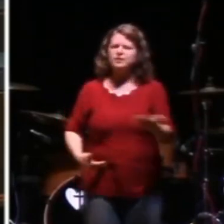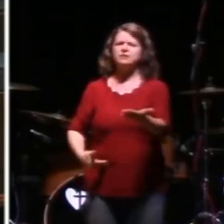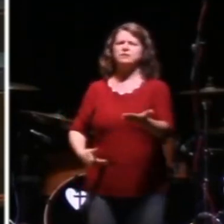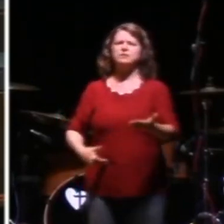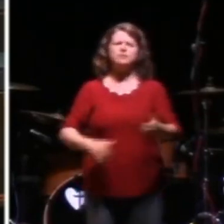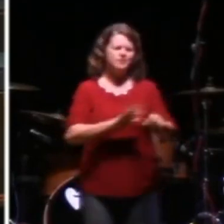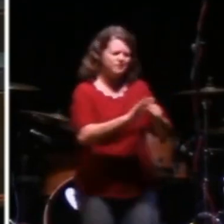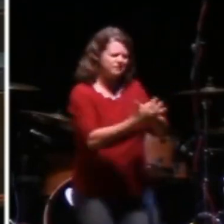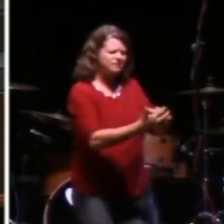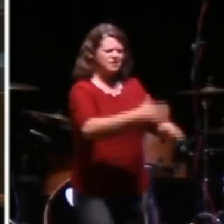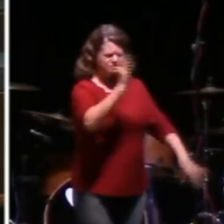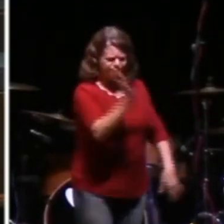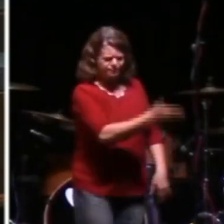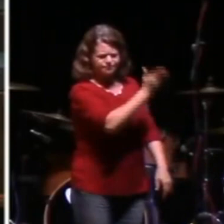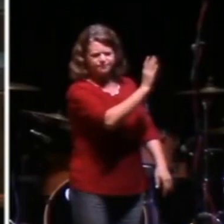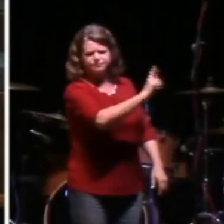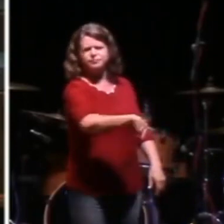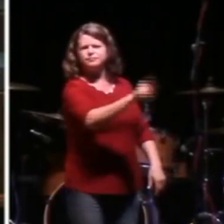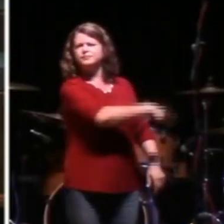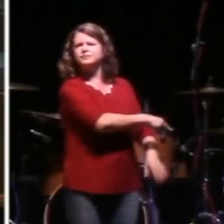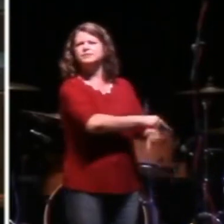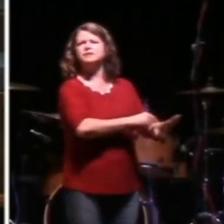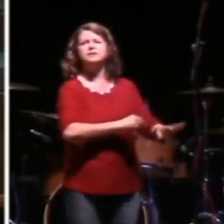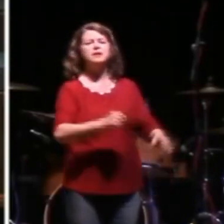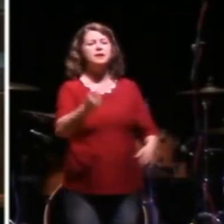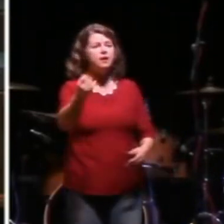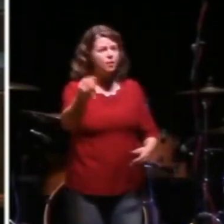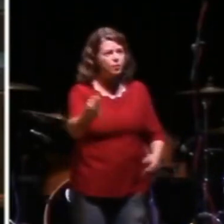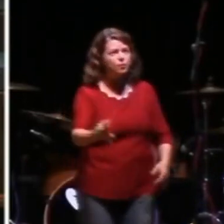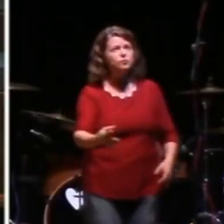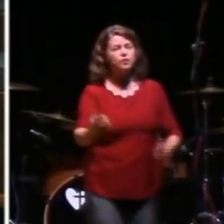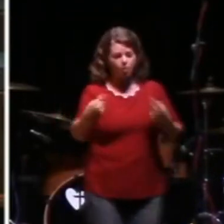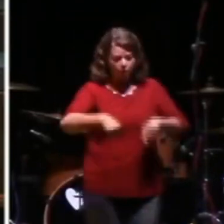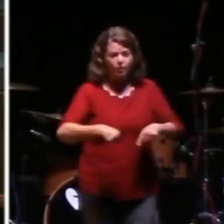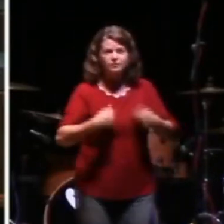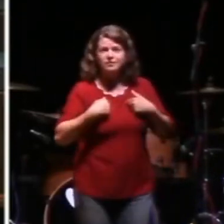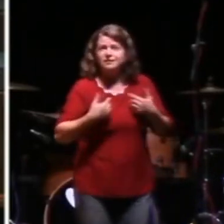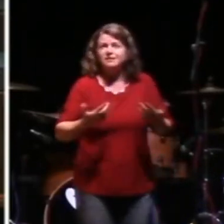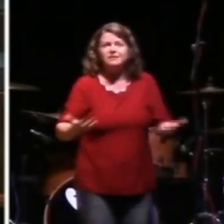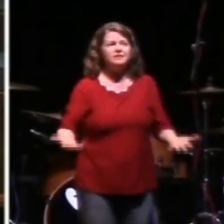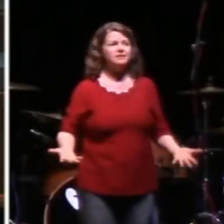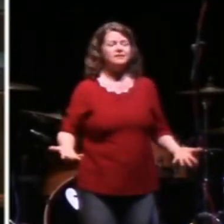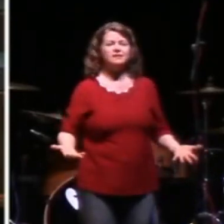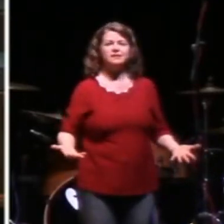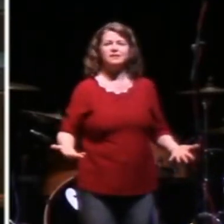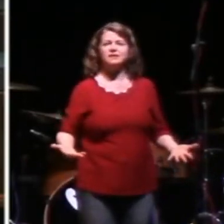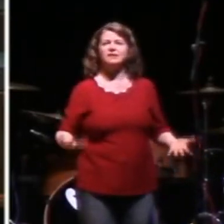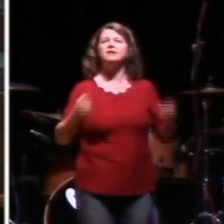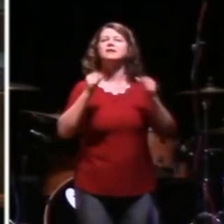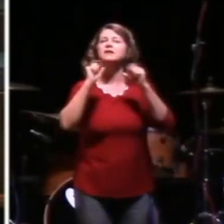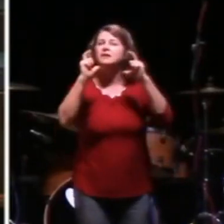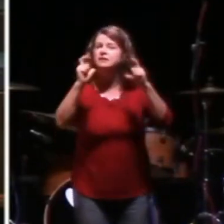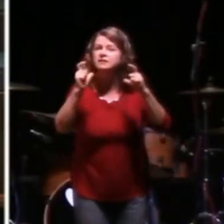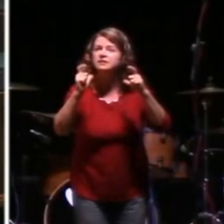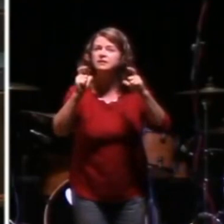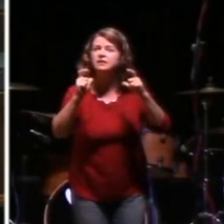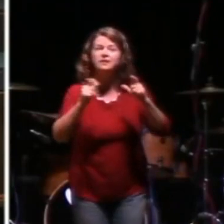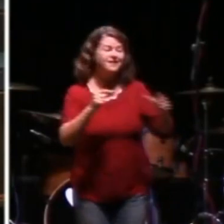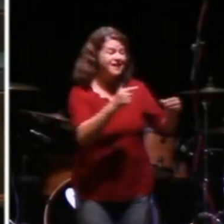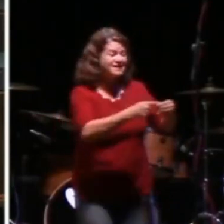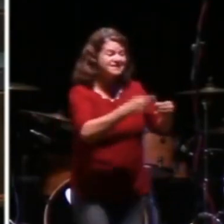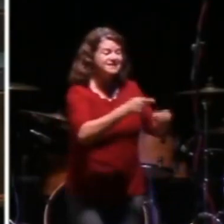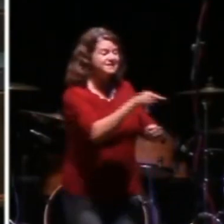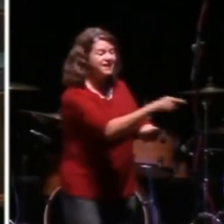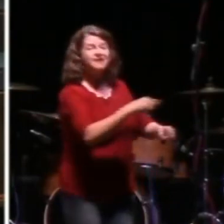outro que tu presta atenção nínive e a ser sofrer o castigo do senhor